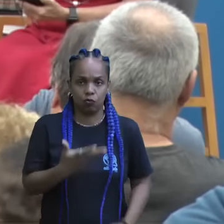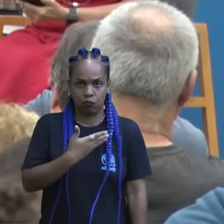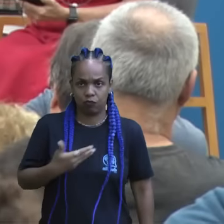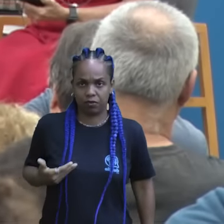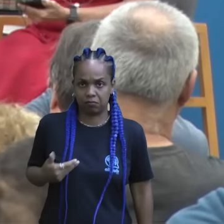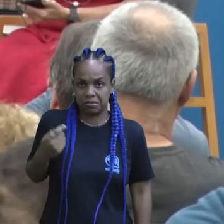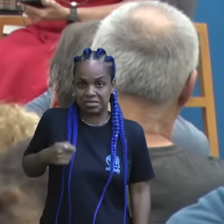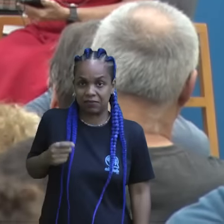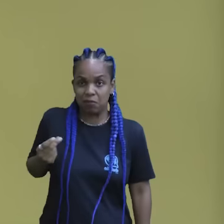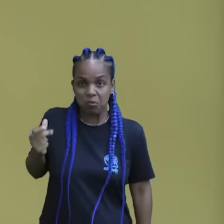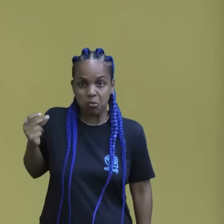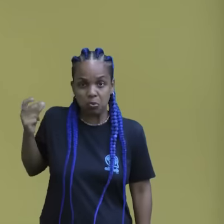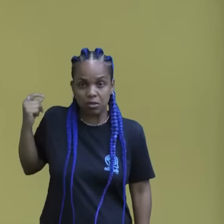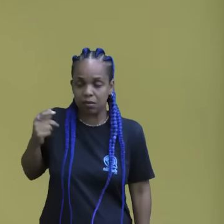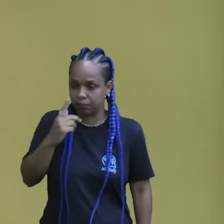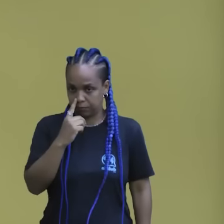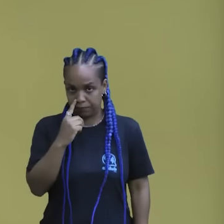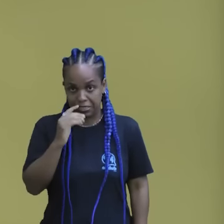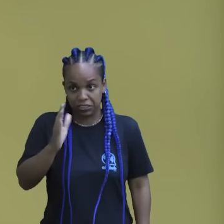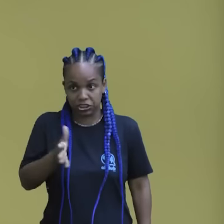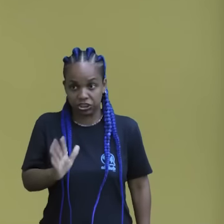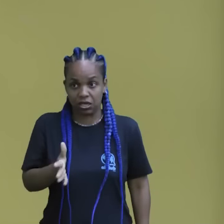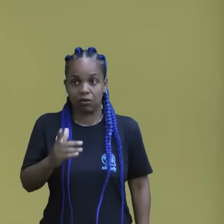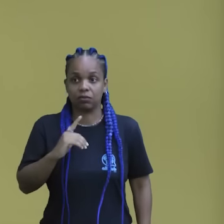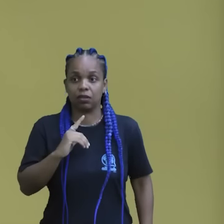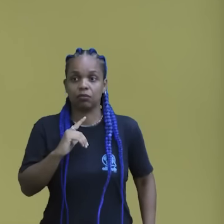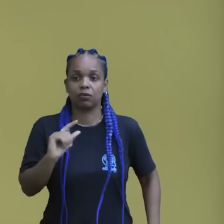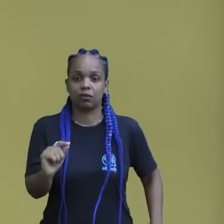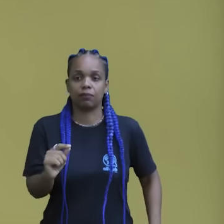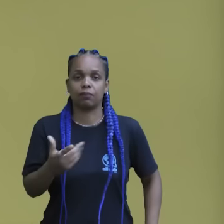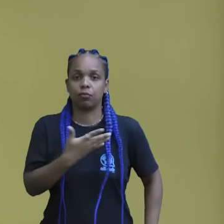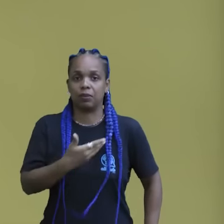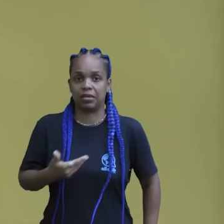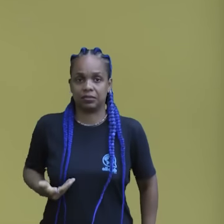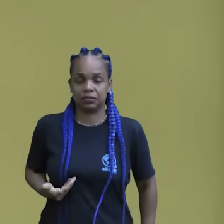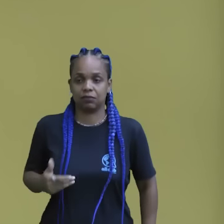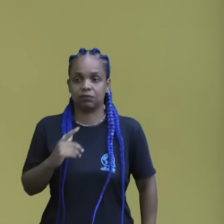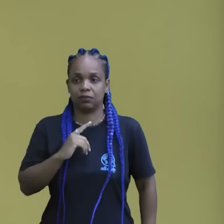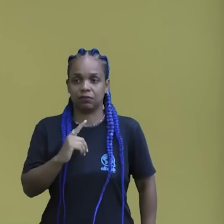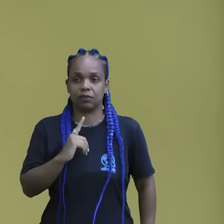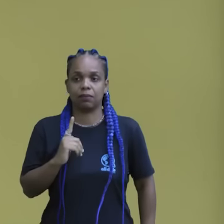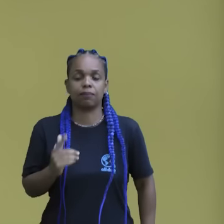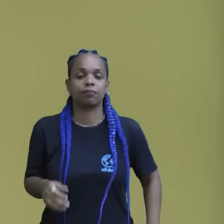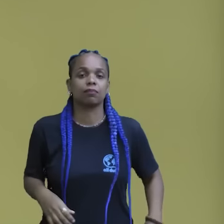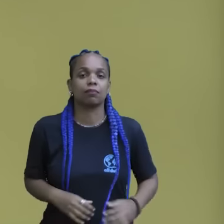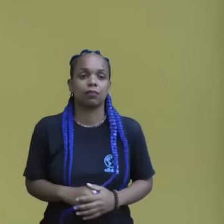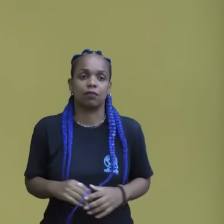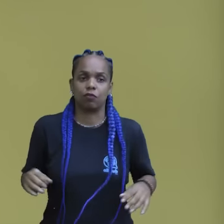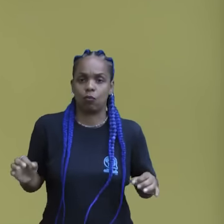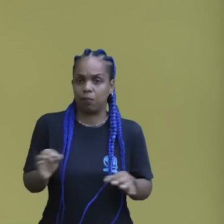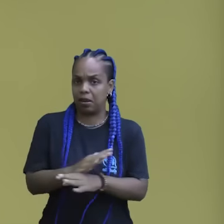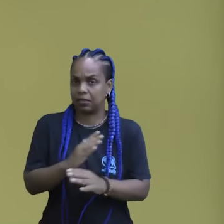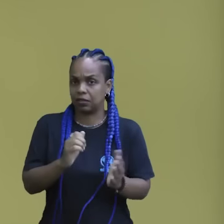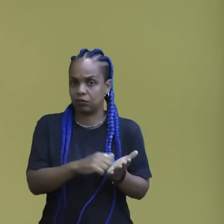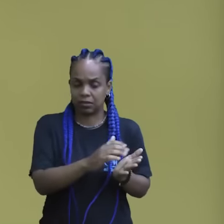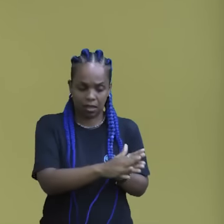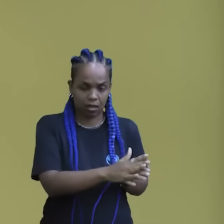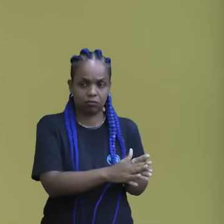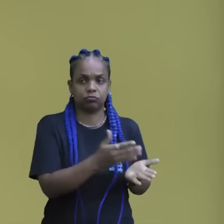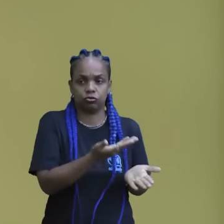obras completas, anotadas e estudadas de Machado de Assis. A gente precisou de um gringo, o John Gladson, vir